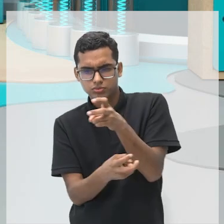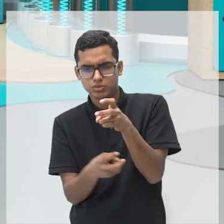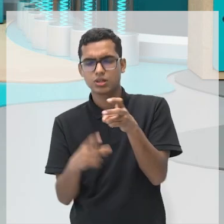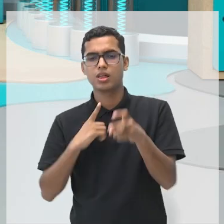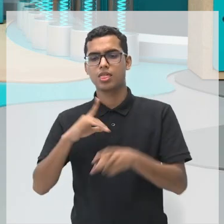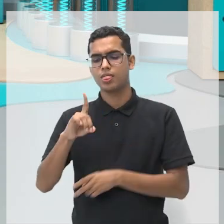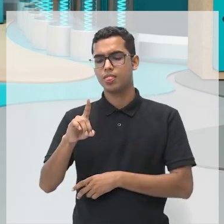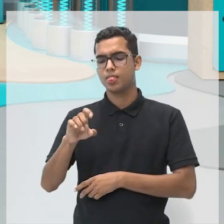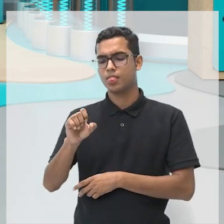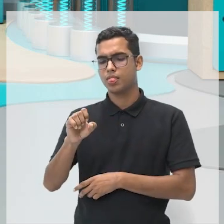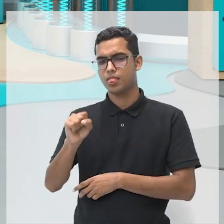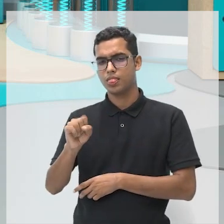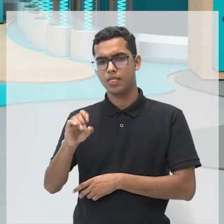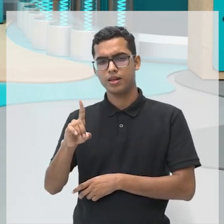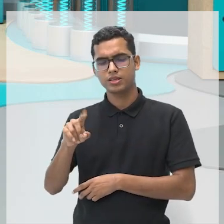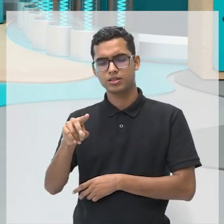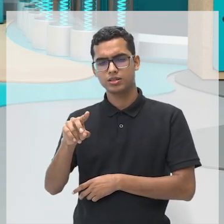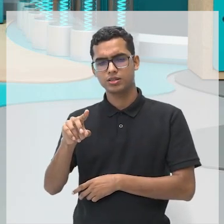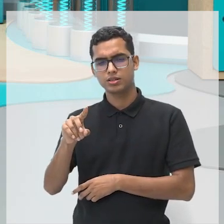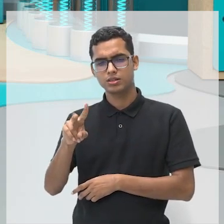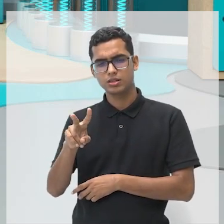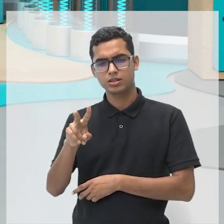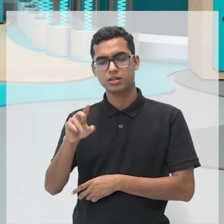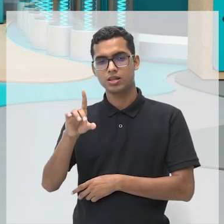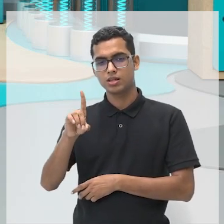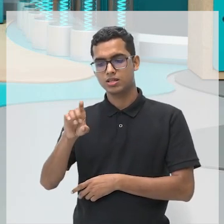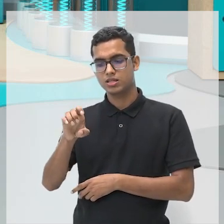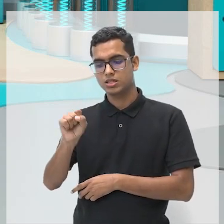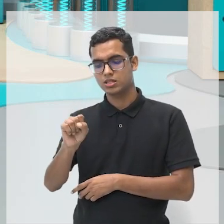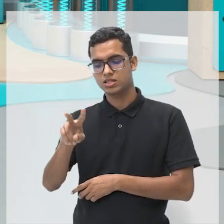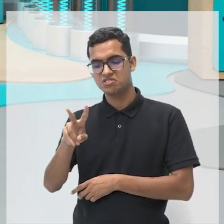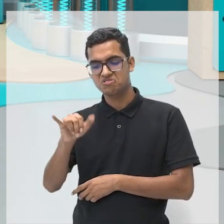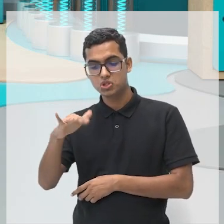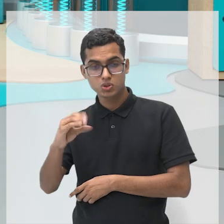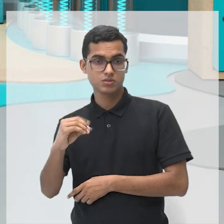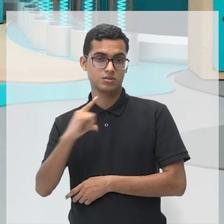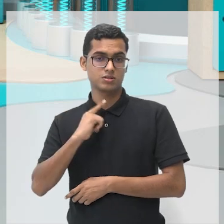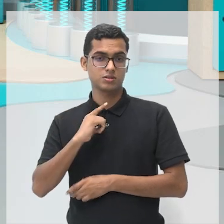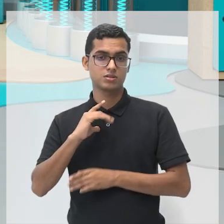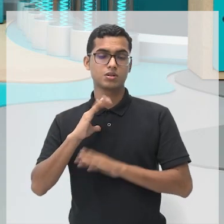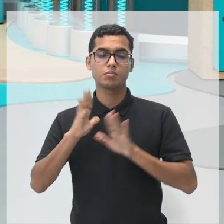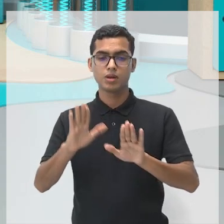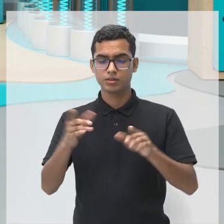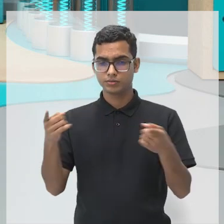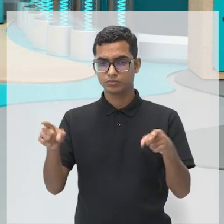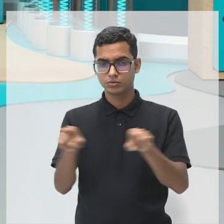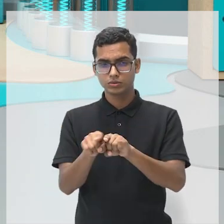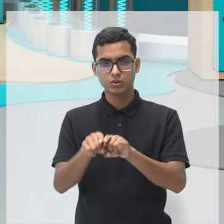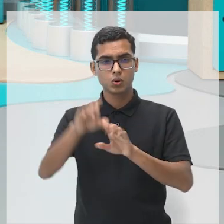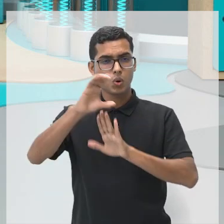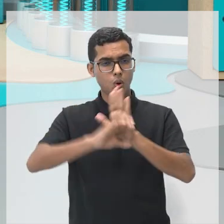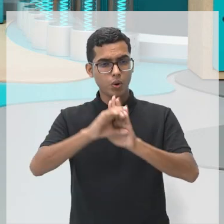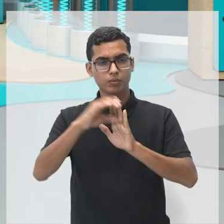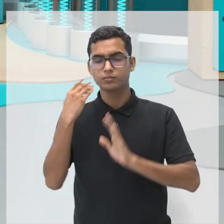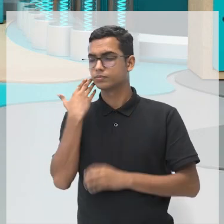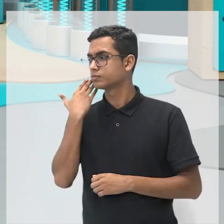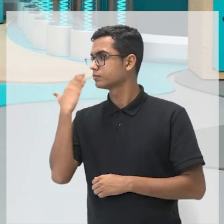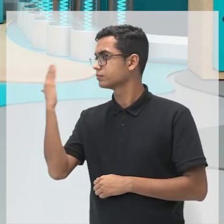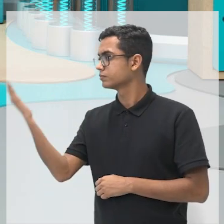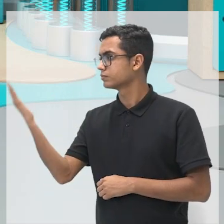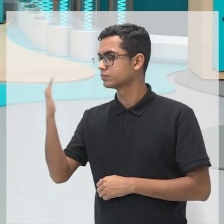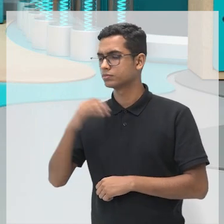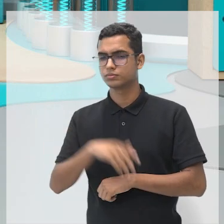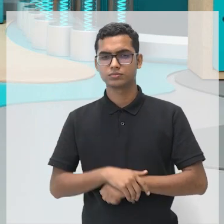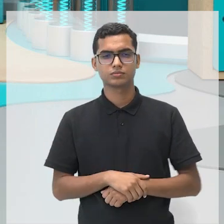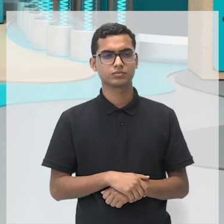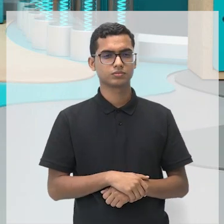Mas, professor, peraí, o senhor está falando de tratar esses desvios, mas eu nem sei o que é. Calma, a definição de desvios posturais aparece agora para a gente,